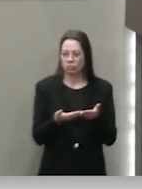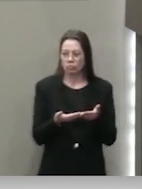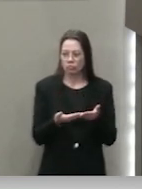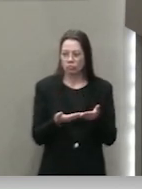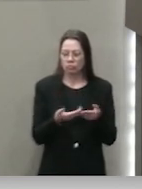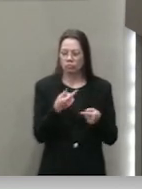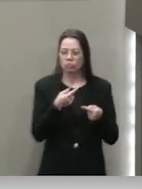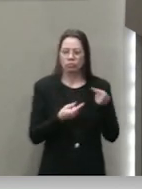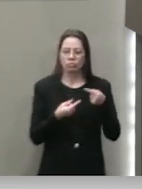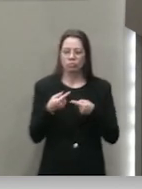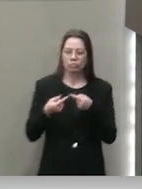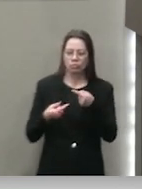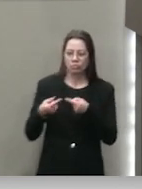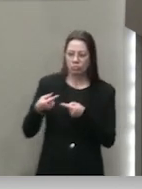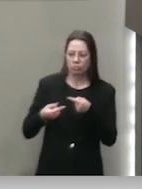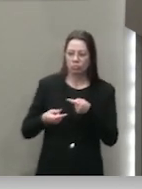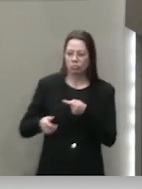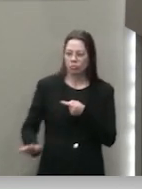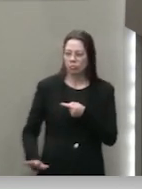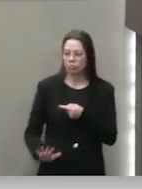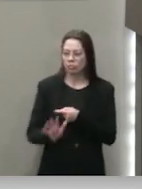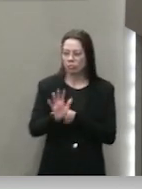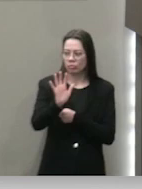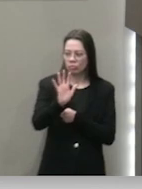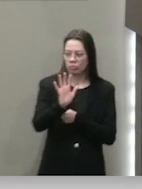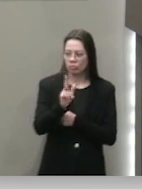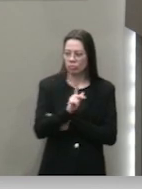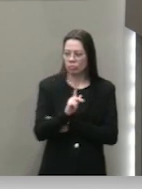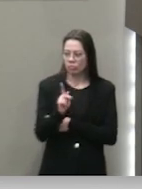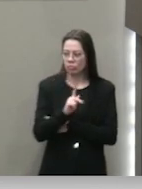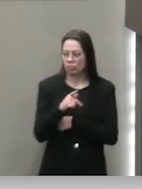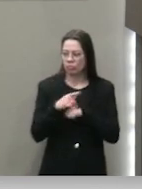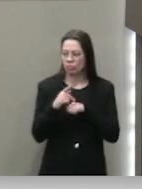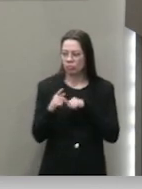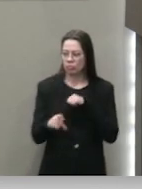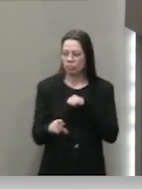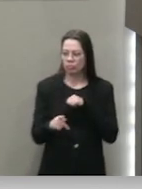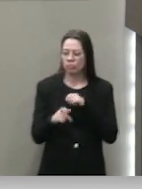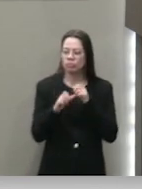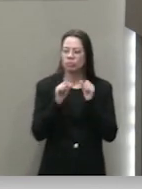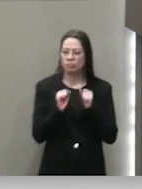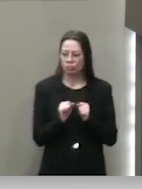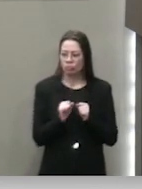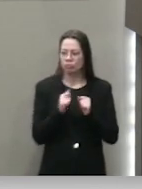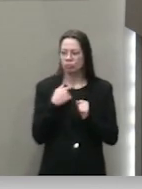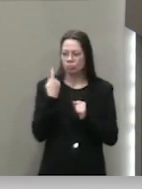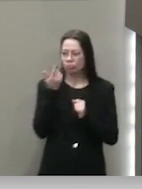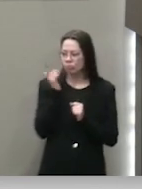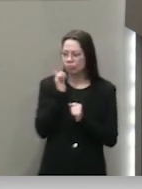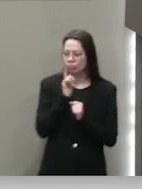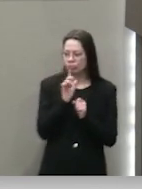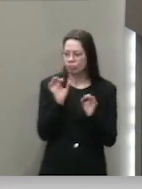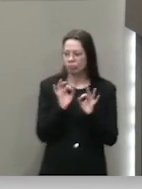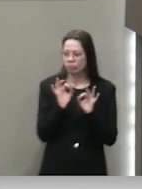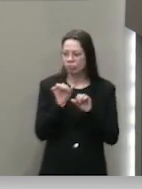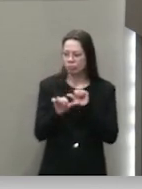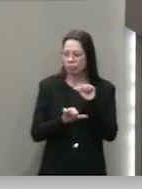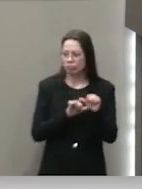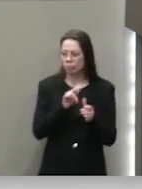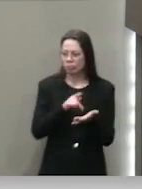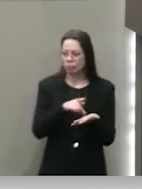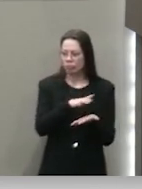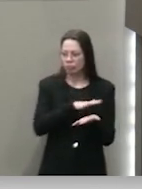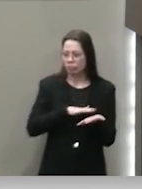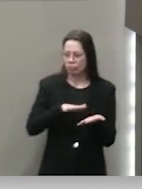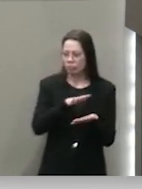e discutir a valorização do professor em Passo Fundo. Pode ser que a gente não consiga mudar a realidade do Estado do